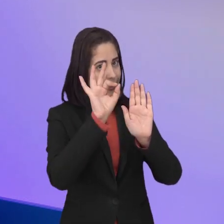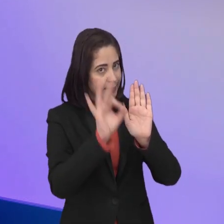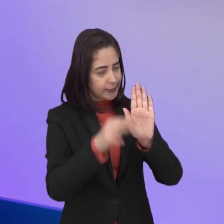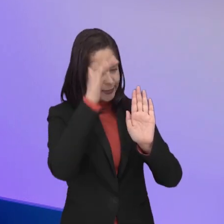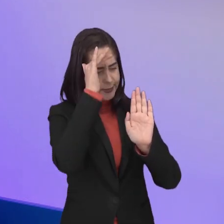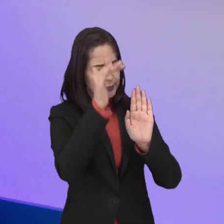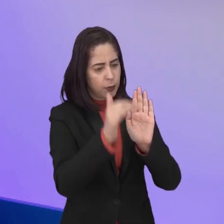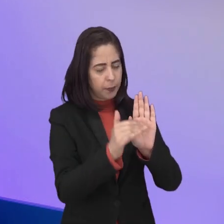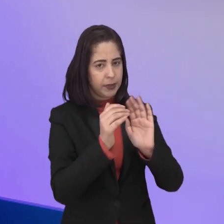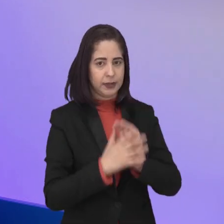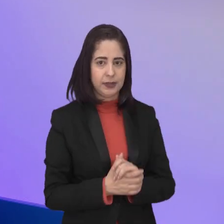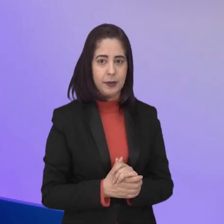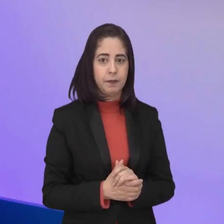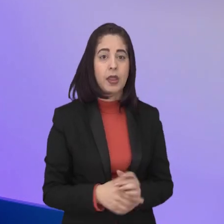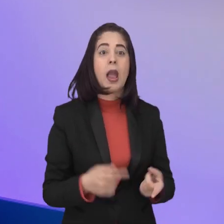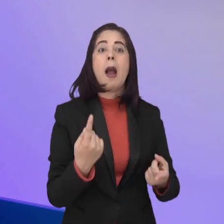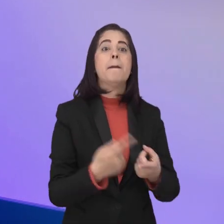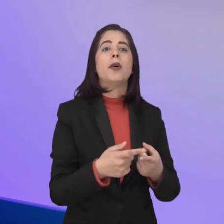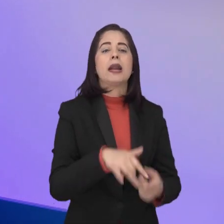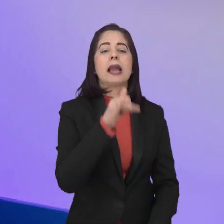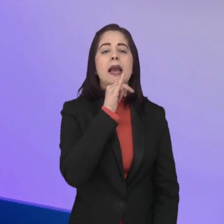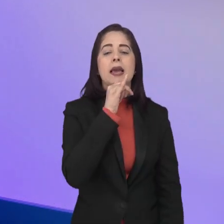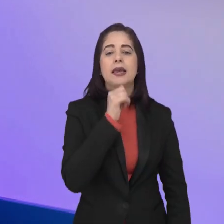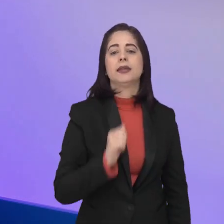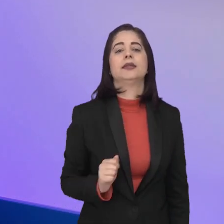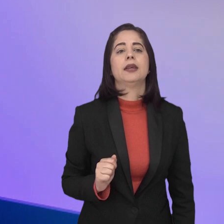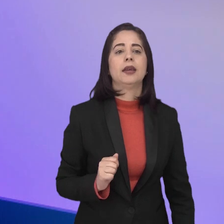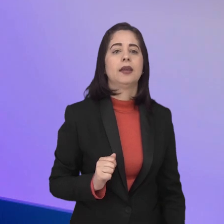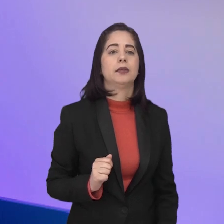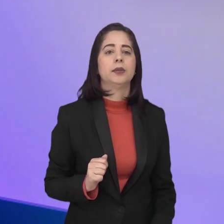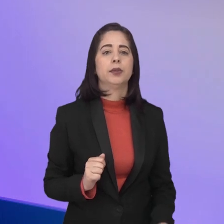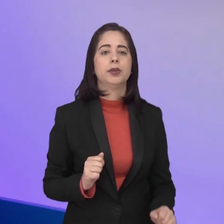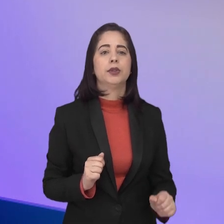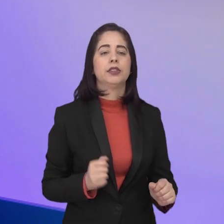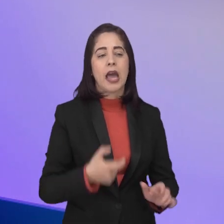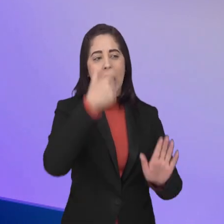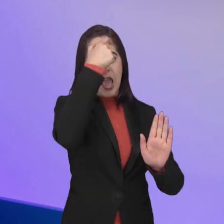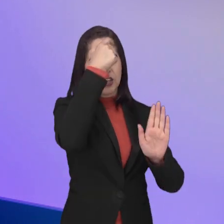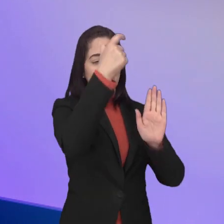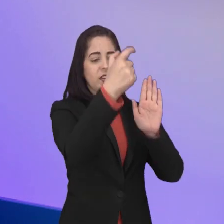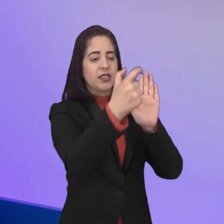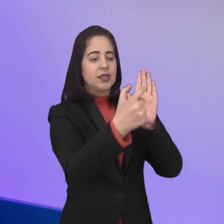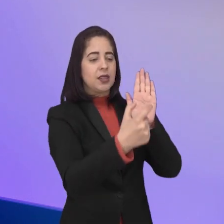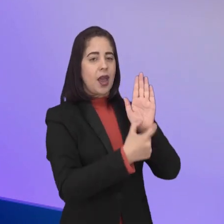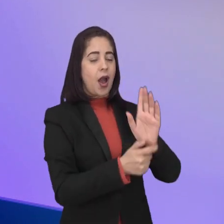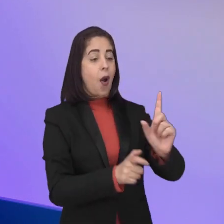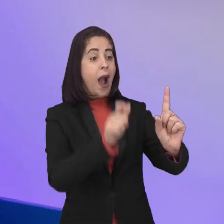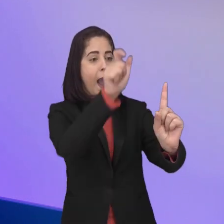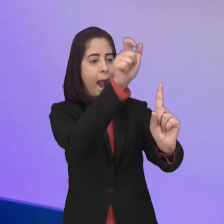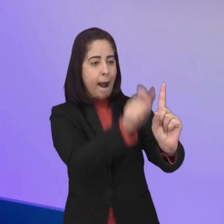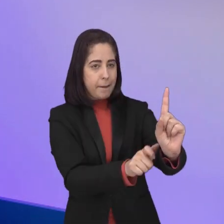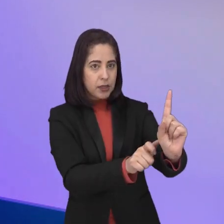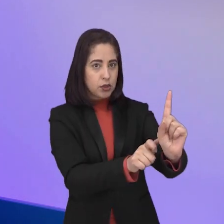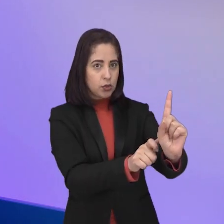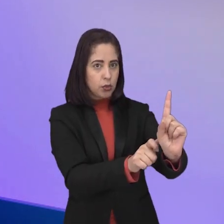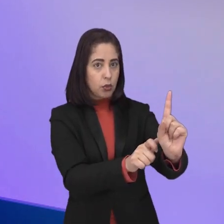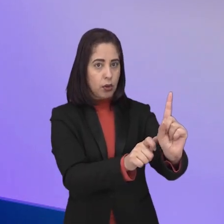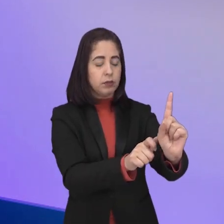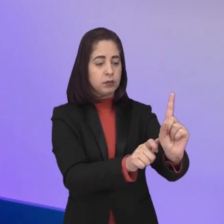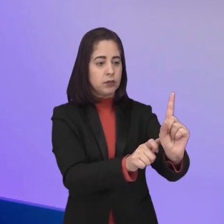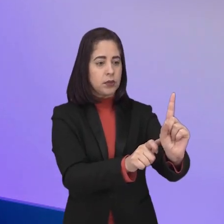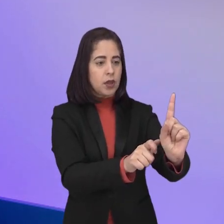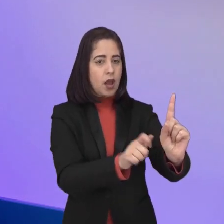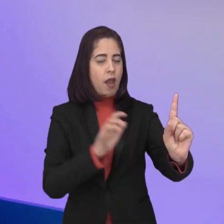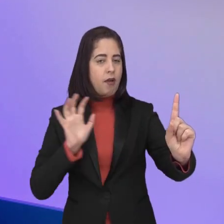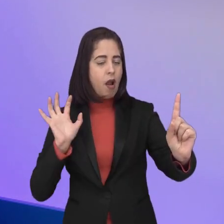a partir do momento que ela cria emoções dentro das pessoas. E essas emoções, elas geram condutas que